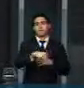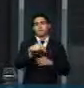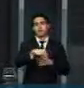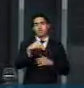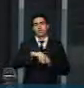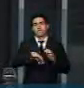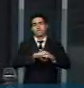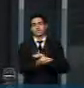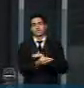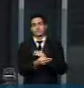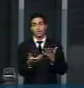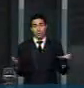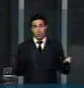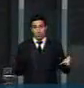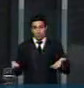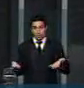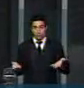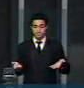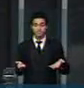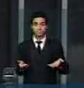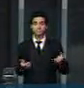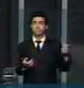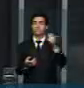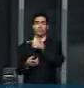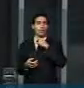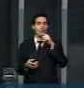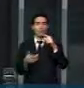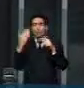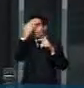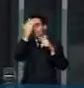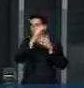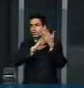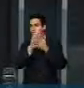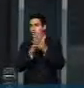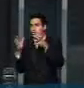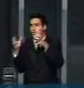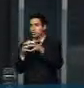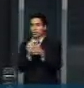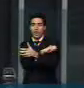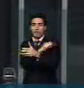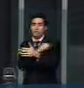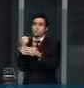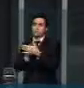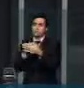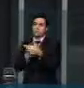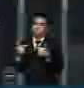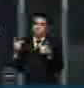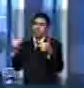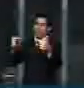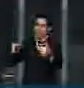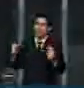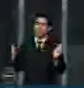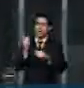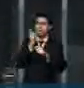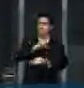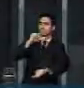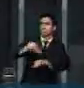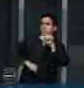Hoje em dia, não vemos movimentos estudantis que têm força para